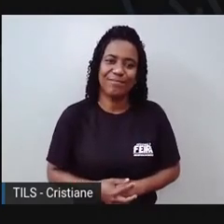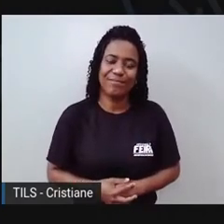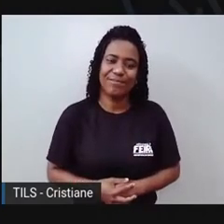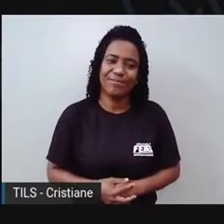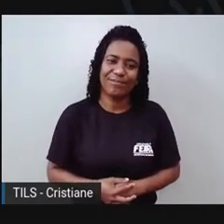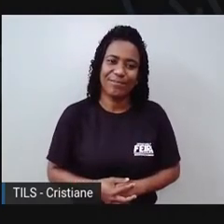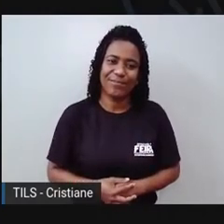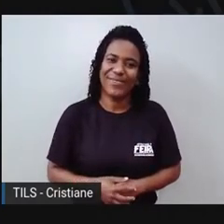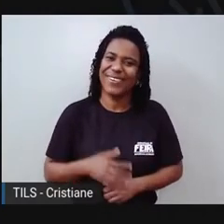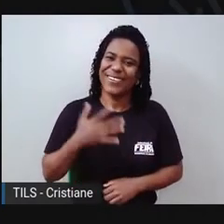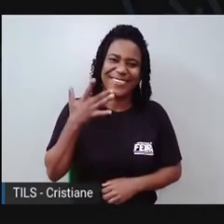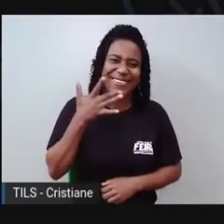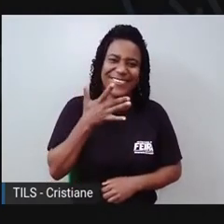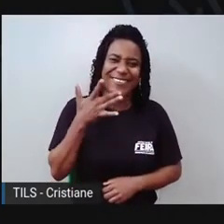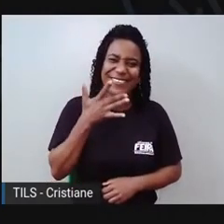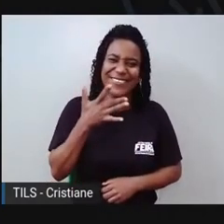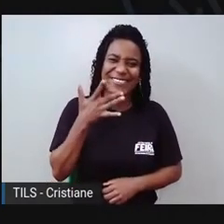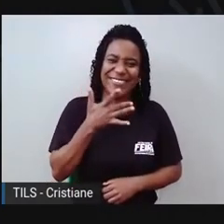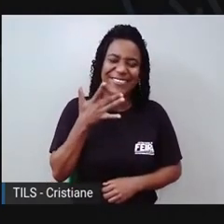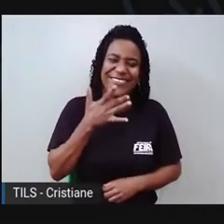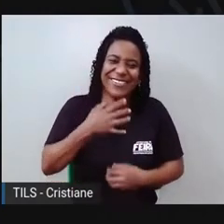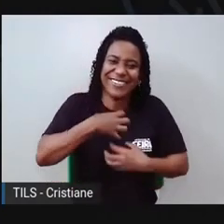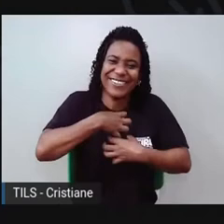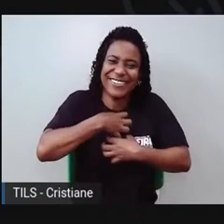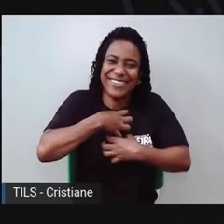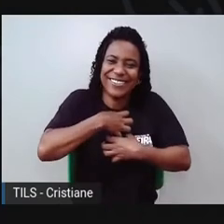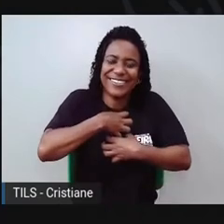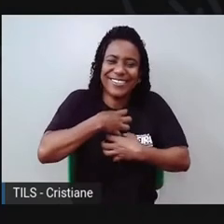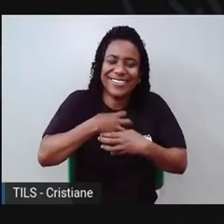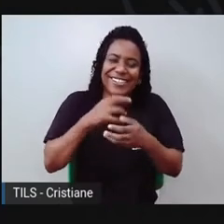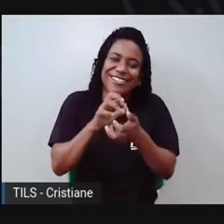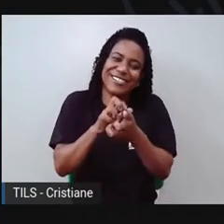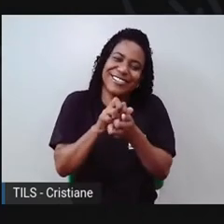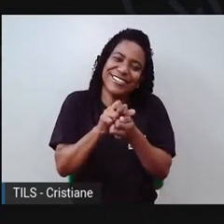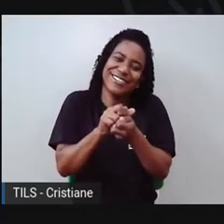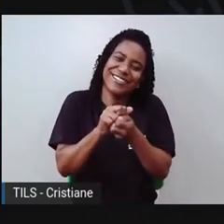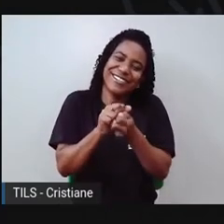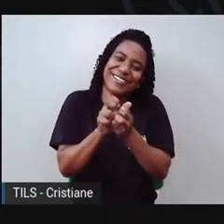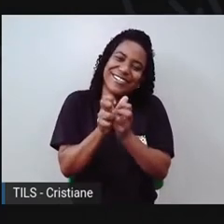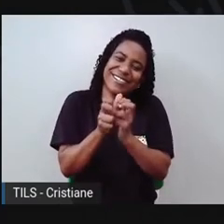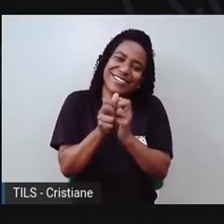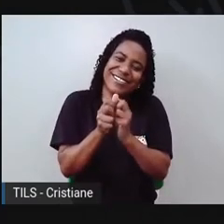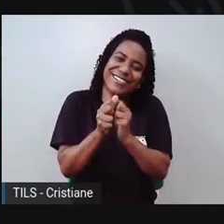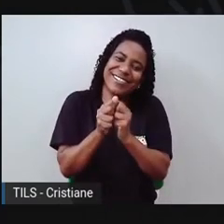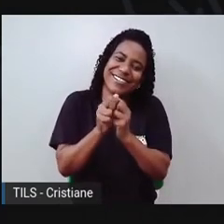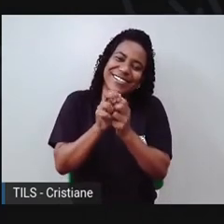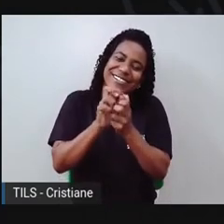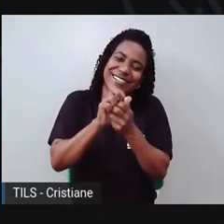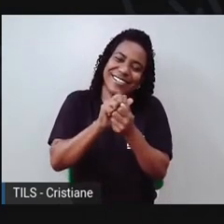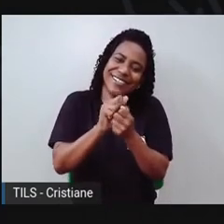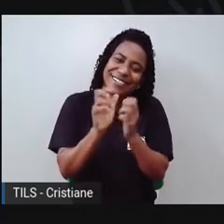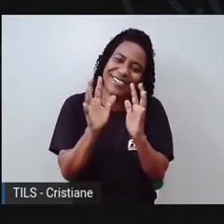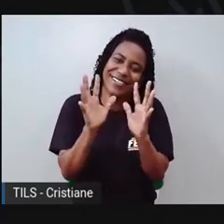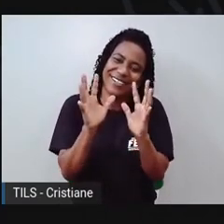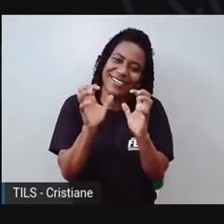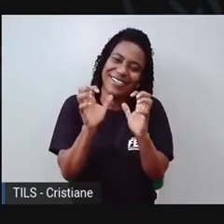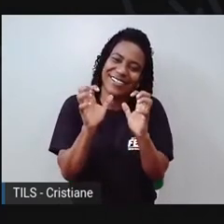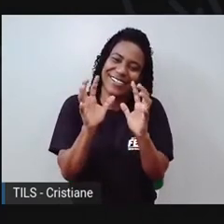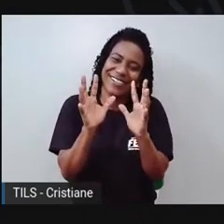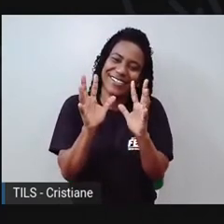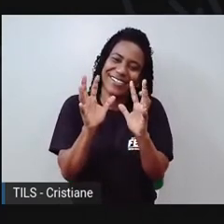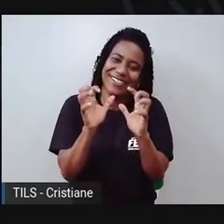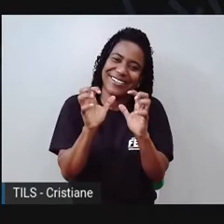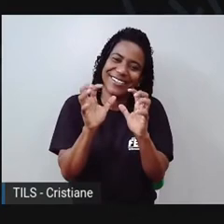Olha que gostoso. Dá para sentir, né, a textura do papel. Exercitar os dedinhos, fazer exercício